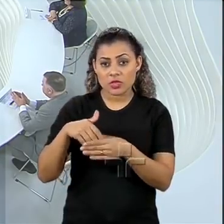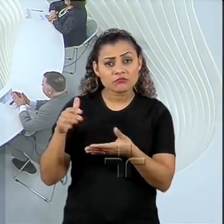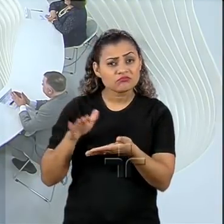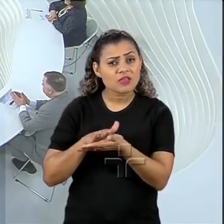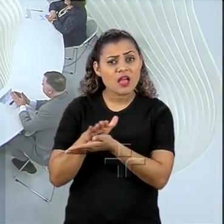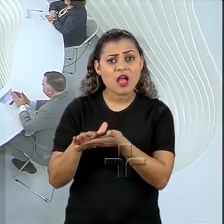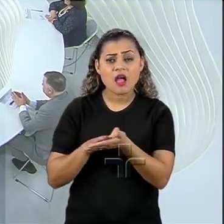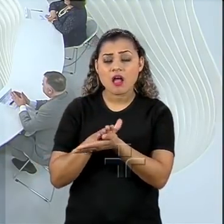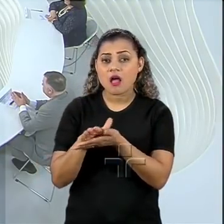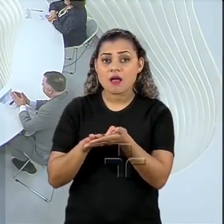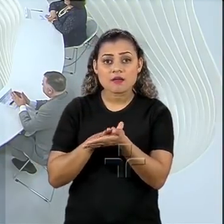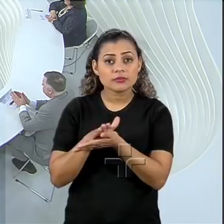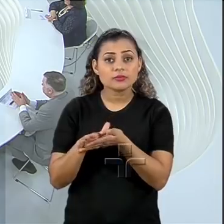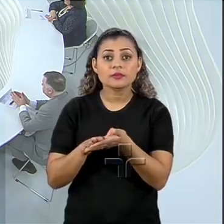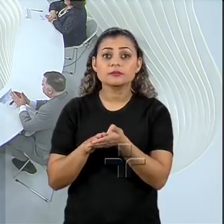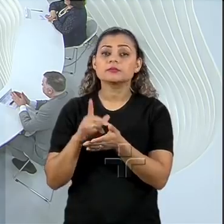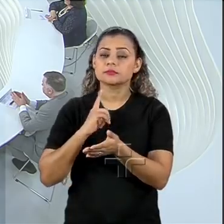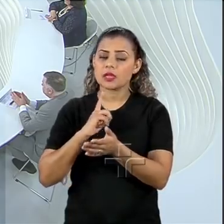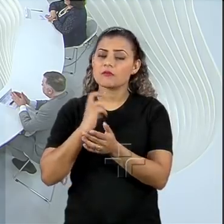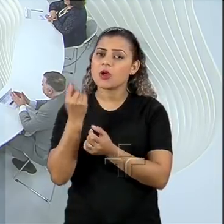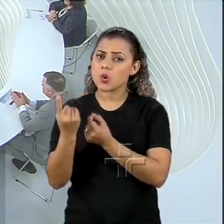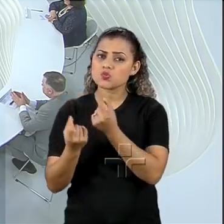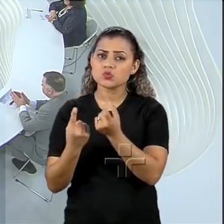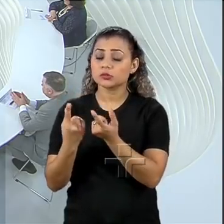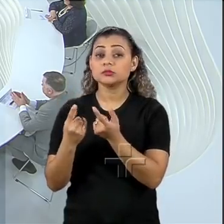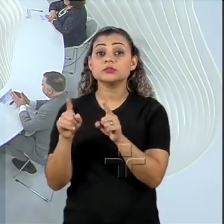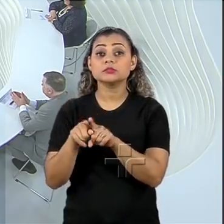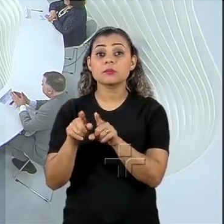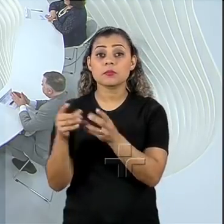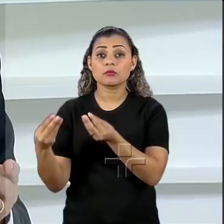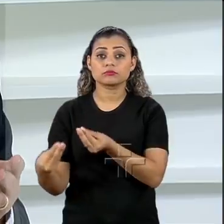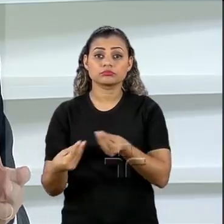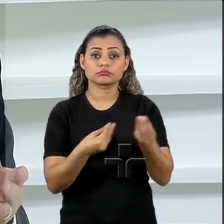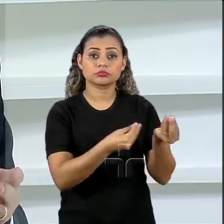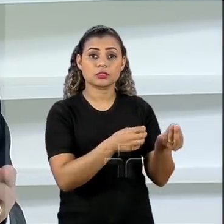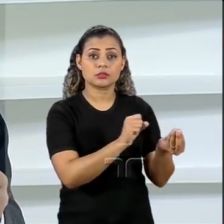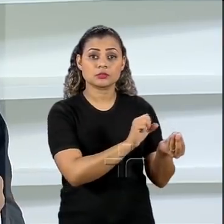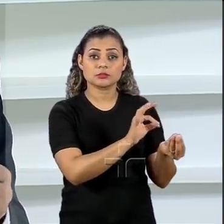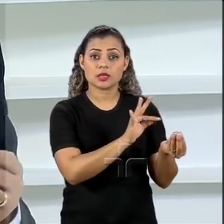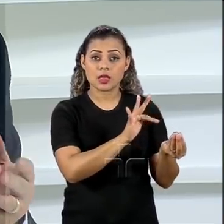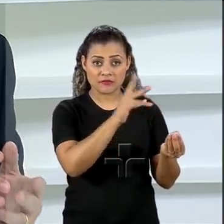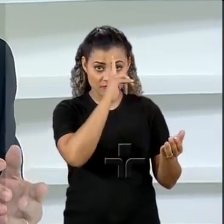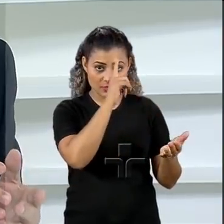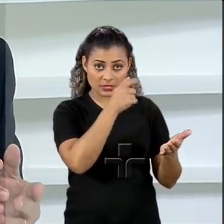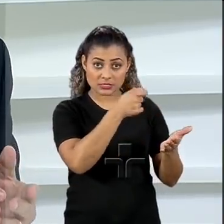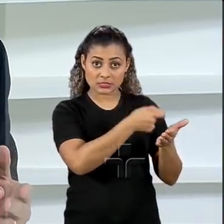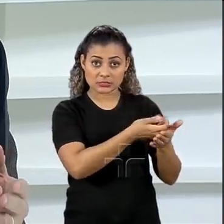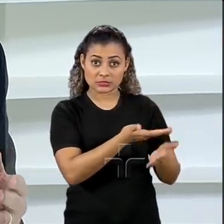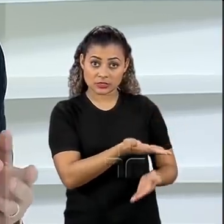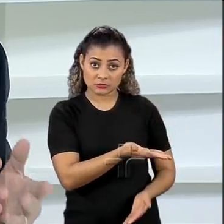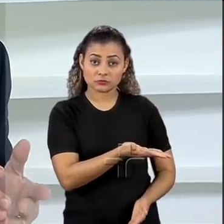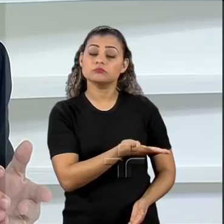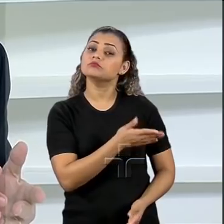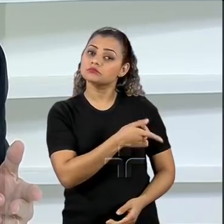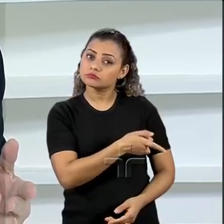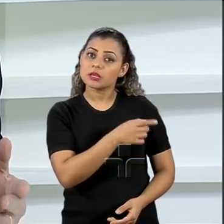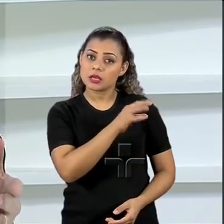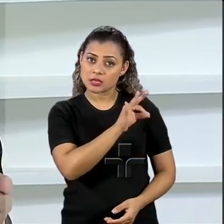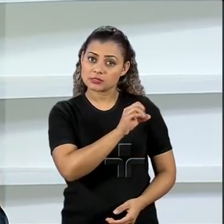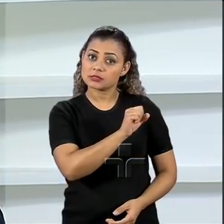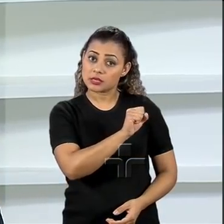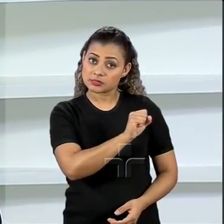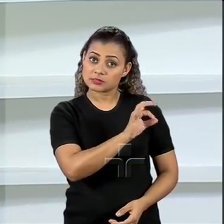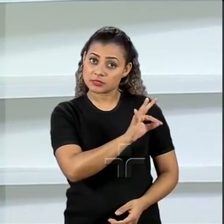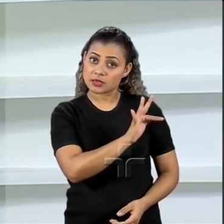em plenário, algumas questões que foram passadas para o STF decidir. O STF decidiu